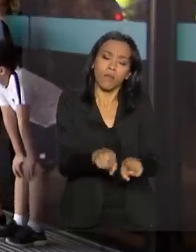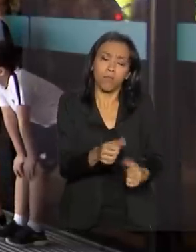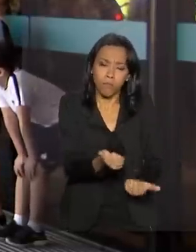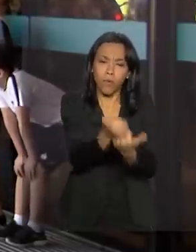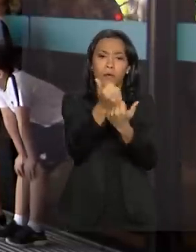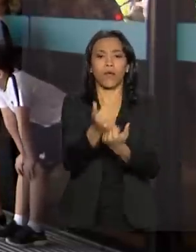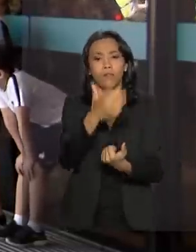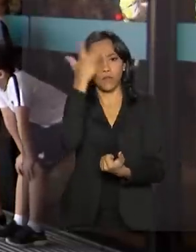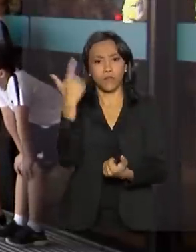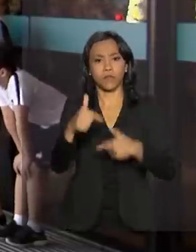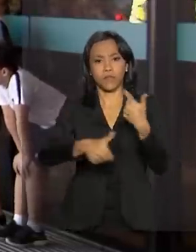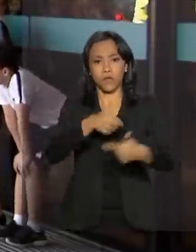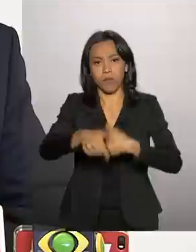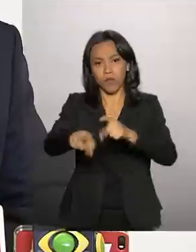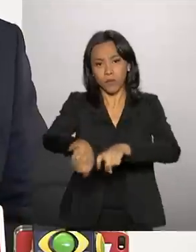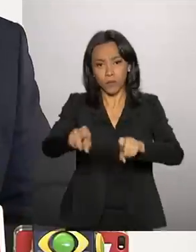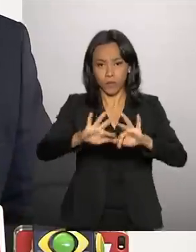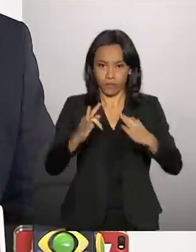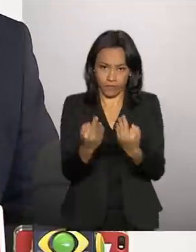familiares.